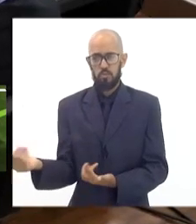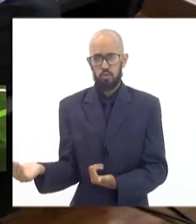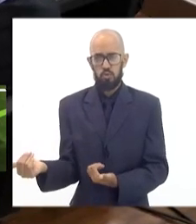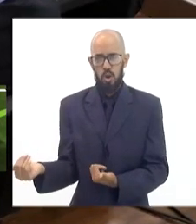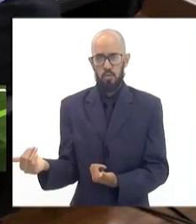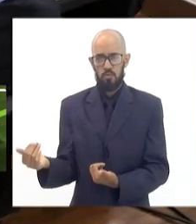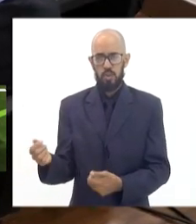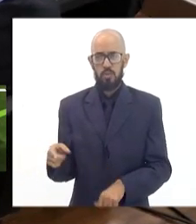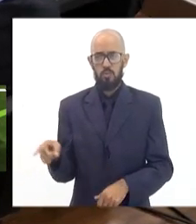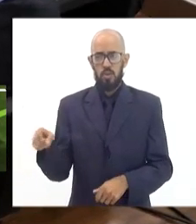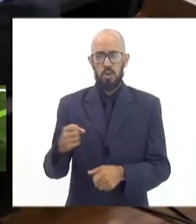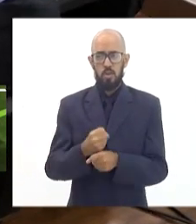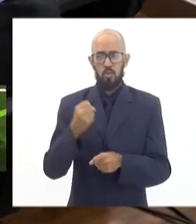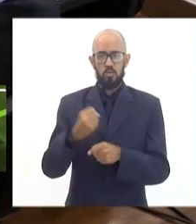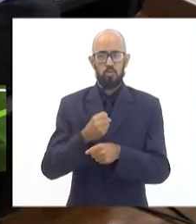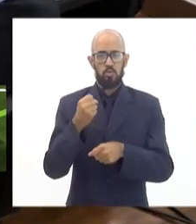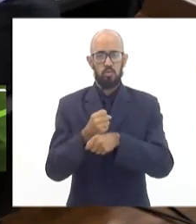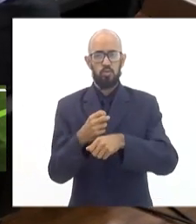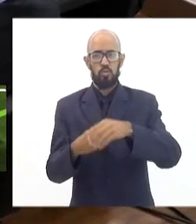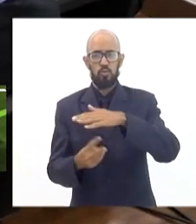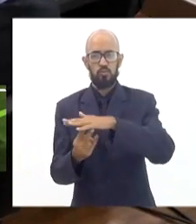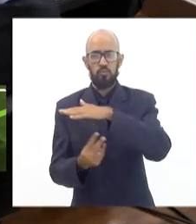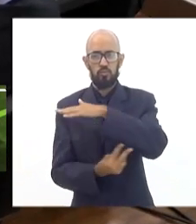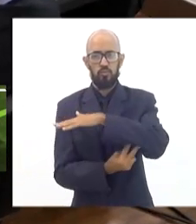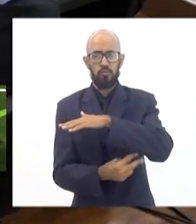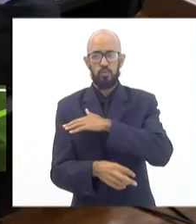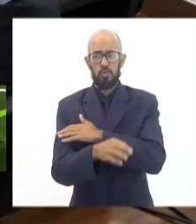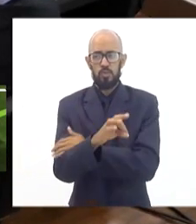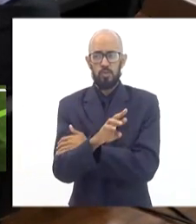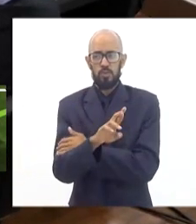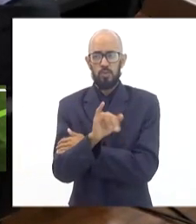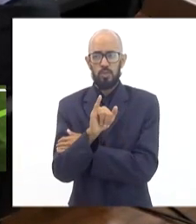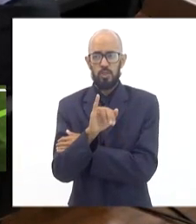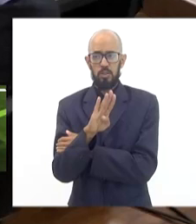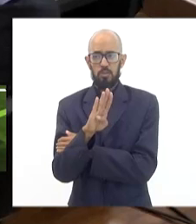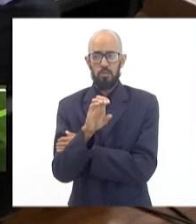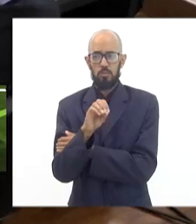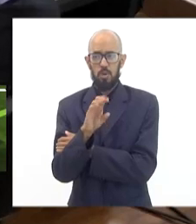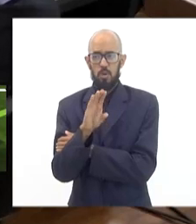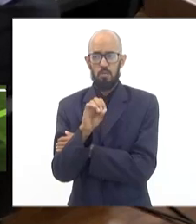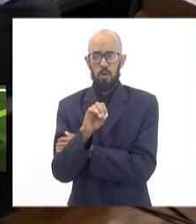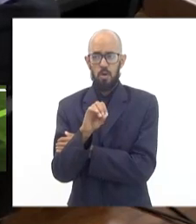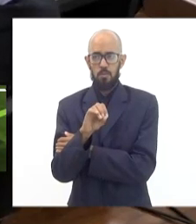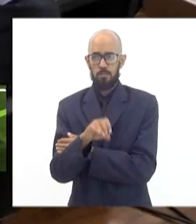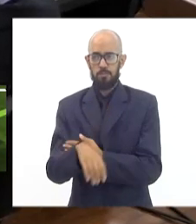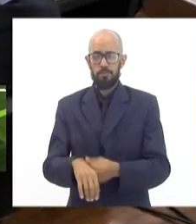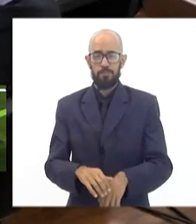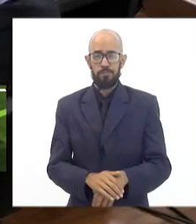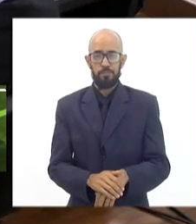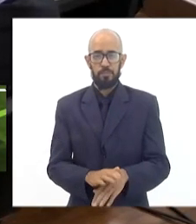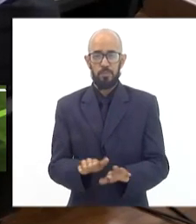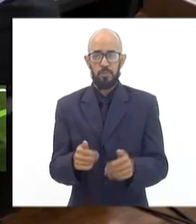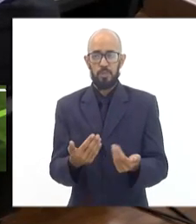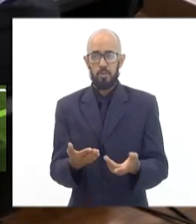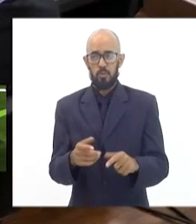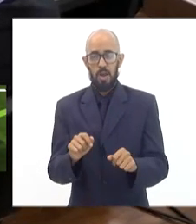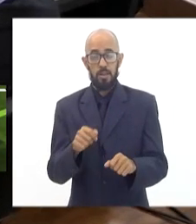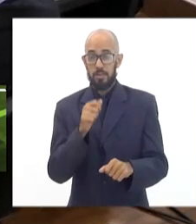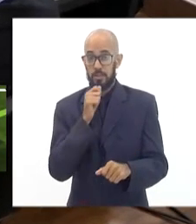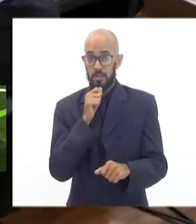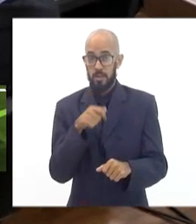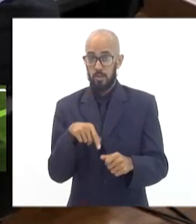foi na construção do viaduto Tribobó mas é mais primeiro foi em Tribobó ainda